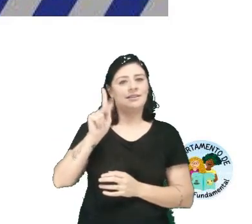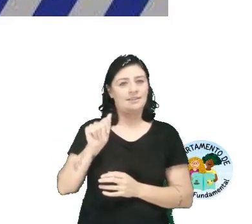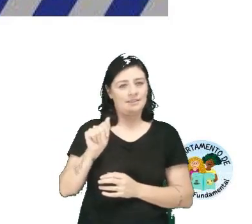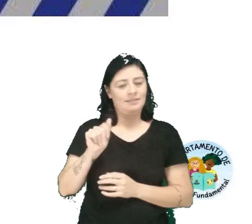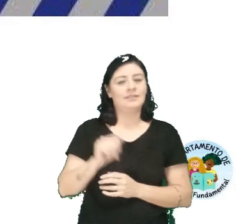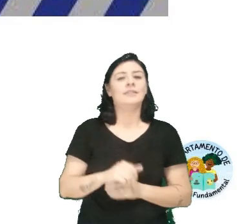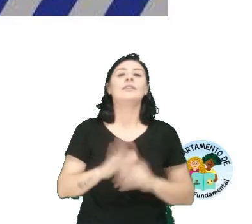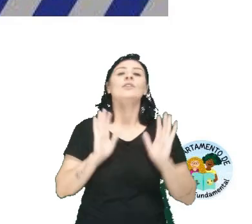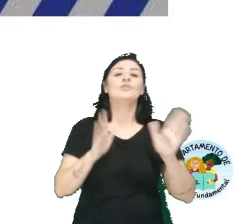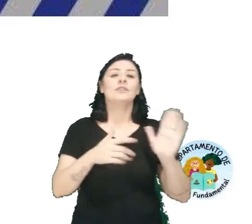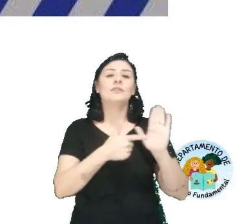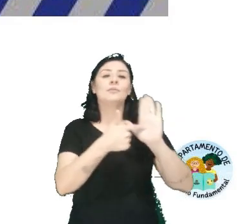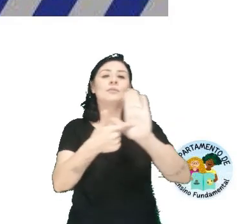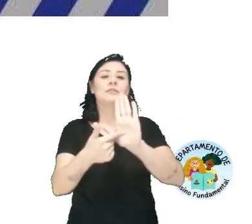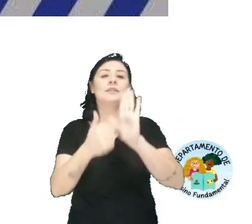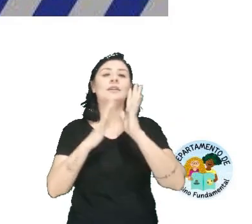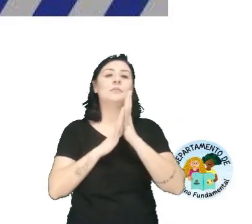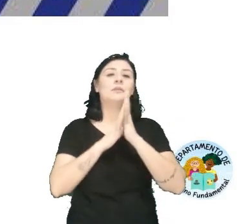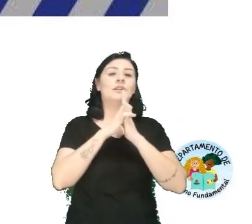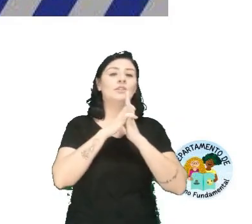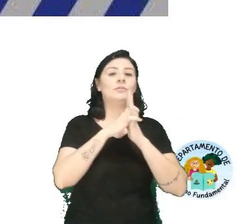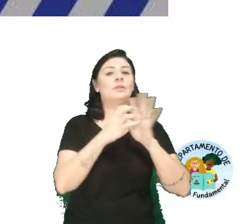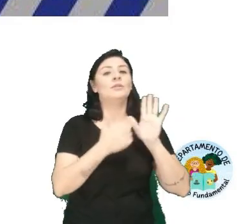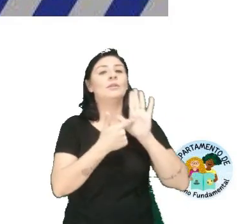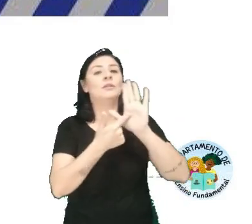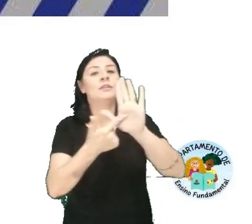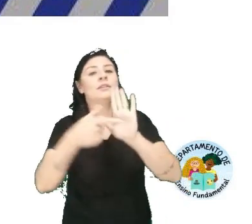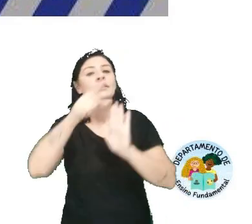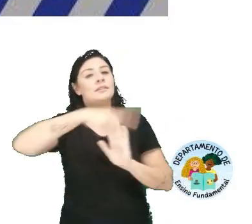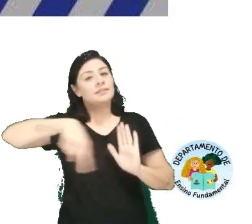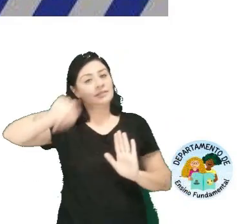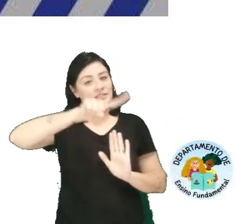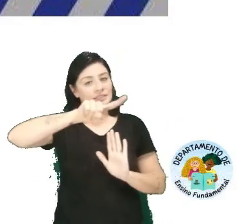o planejamento para compartilhar com vocês.